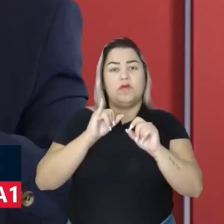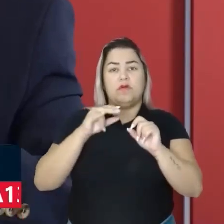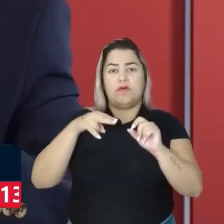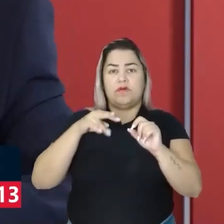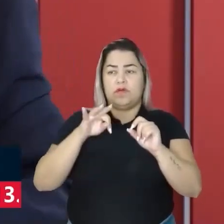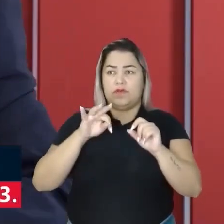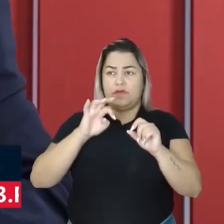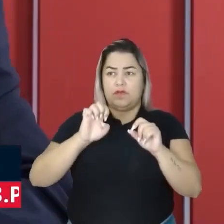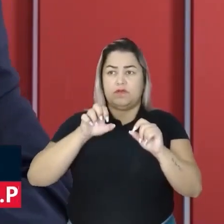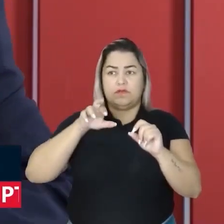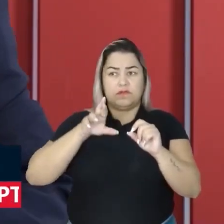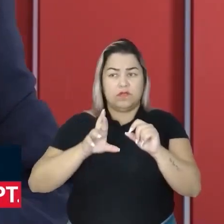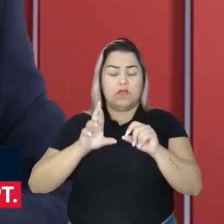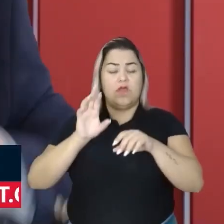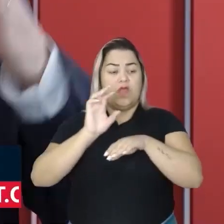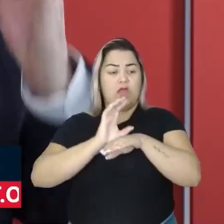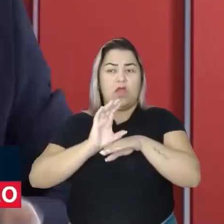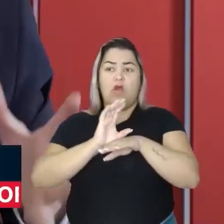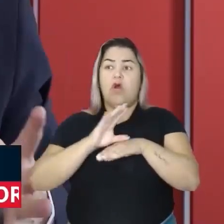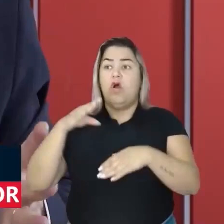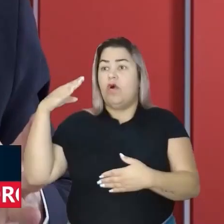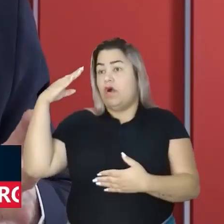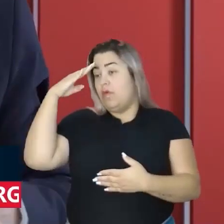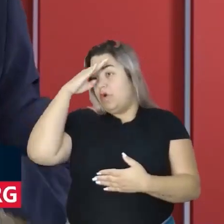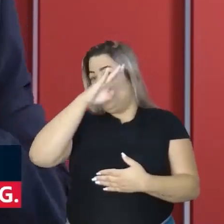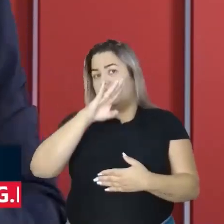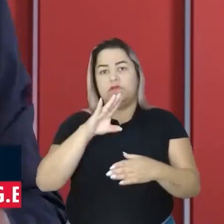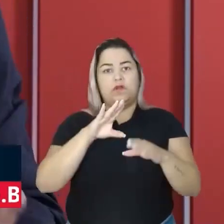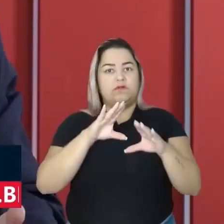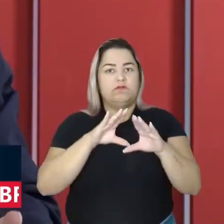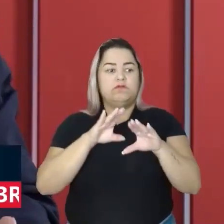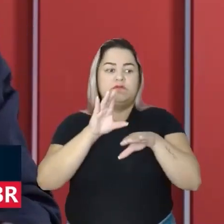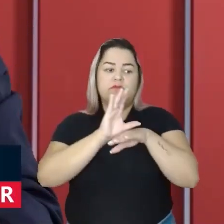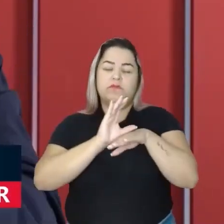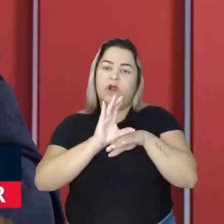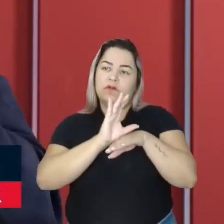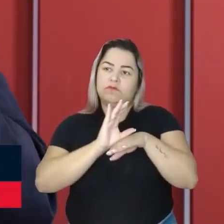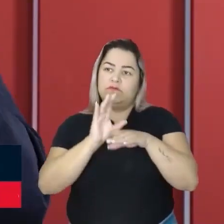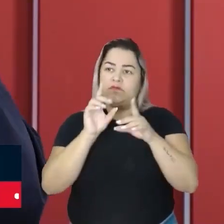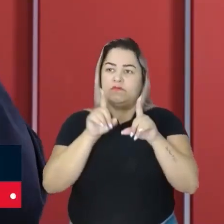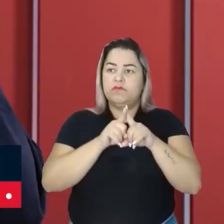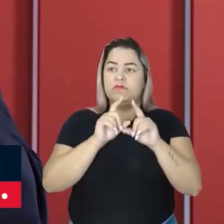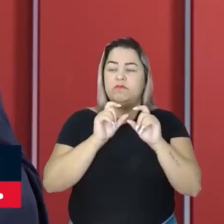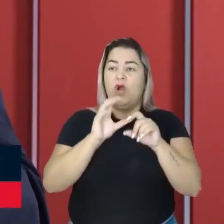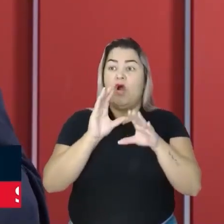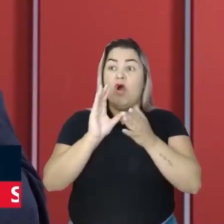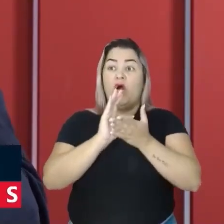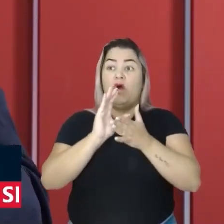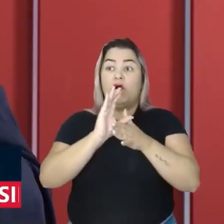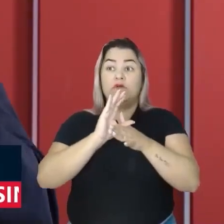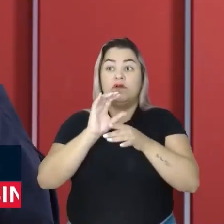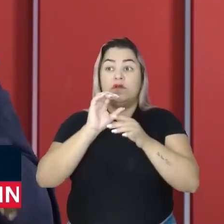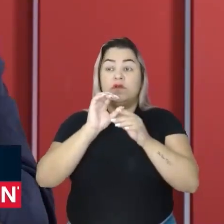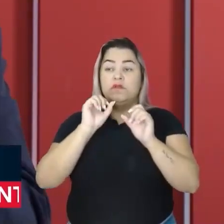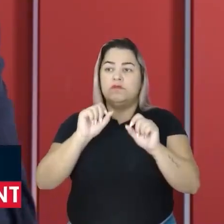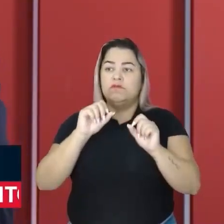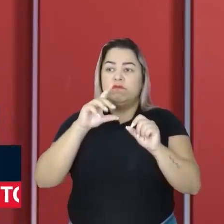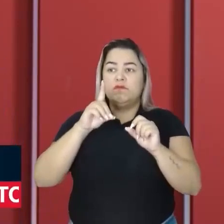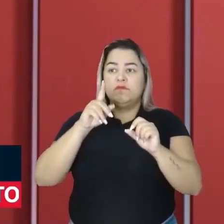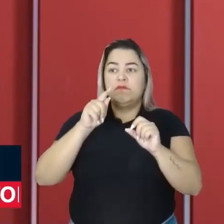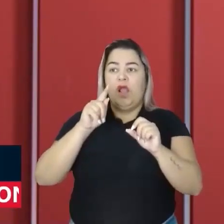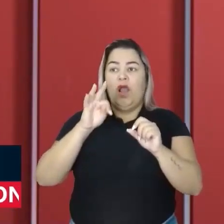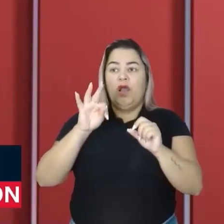novo os interconselhos também, porque o Bolsonaro acabou com os conselhos. Ele não queria povo. Autoritarismo não quer povo. Ditadura não